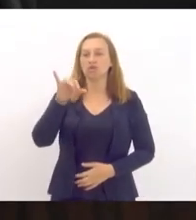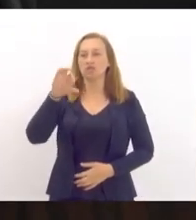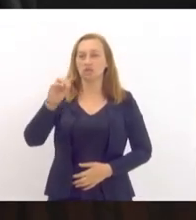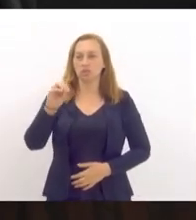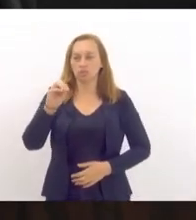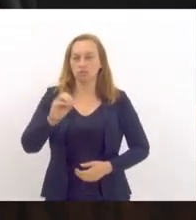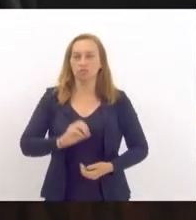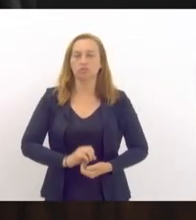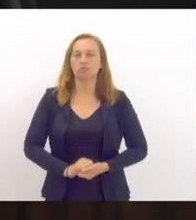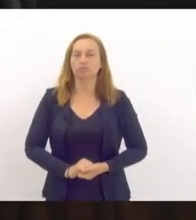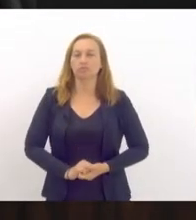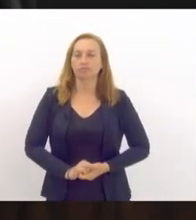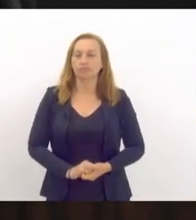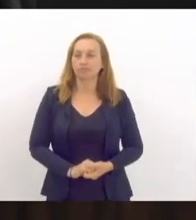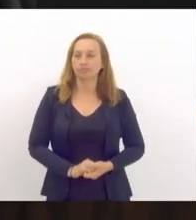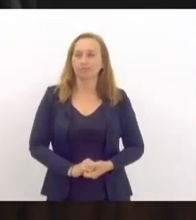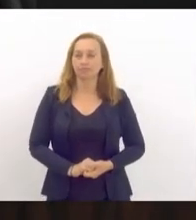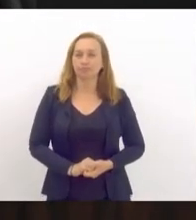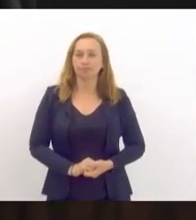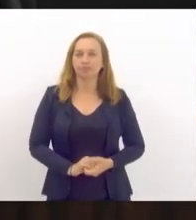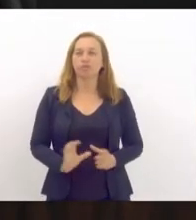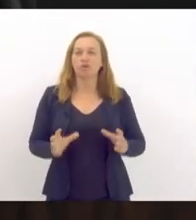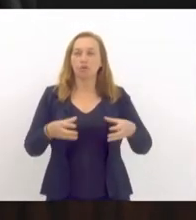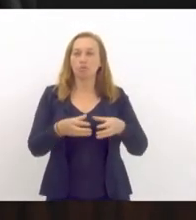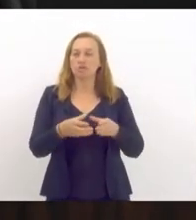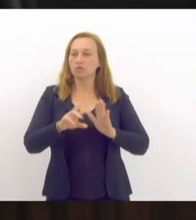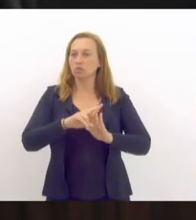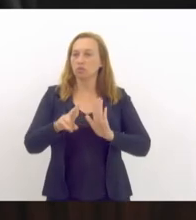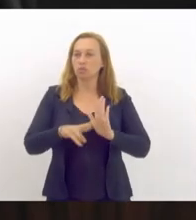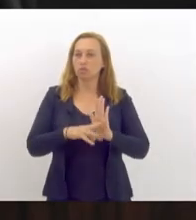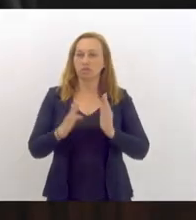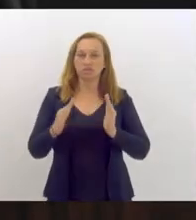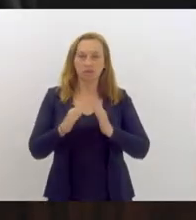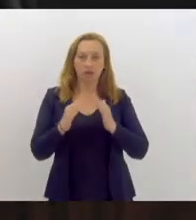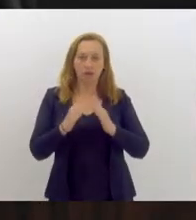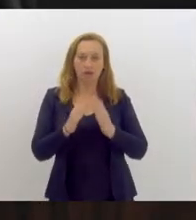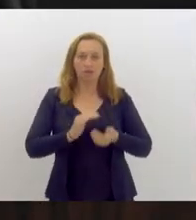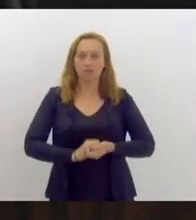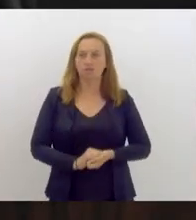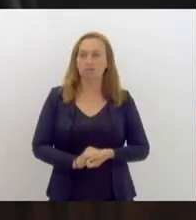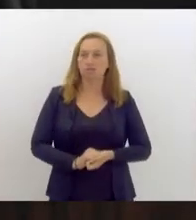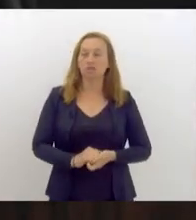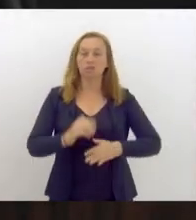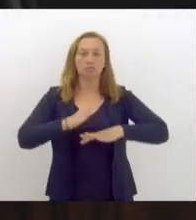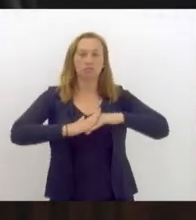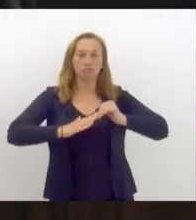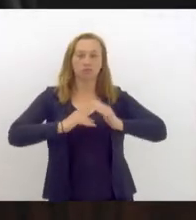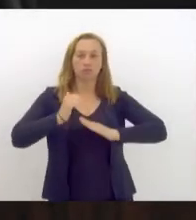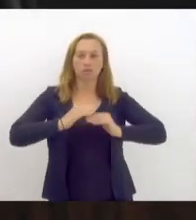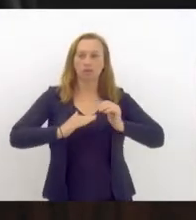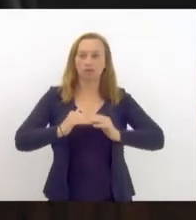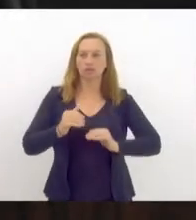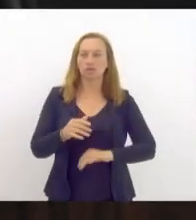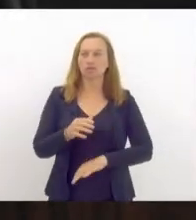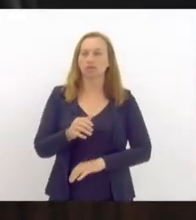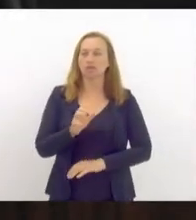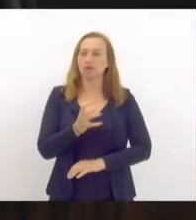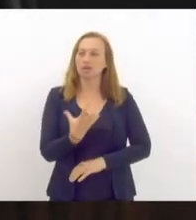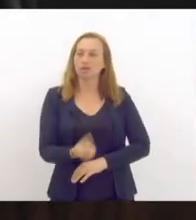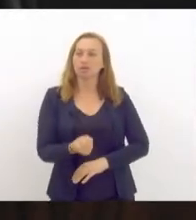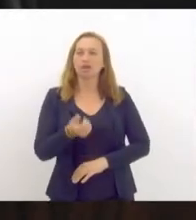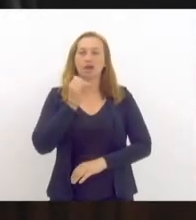lúciodes parecida comissão de normas internas e profissionais externas favoráveis relator